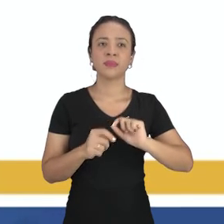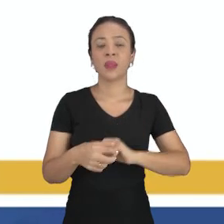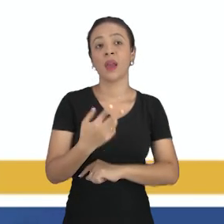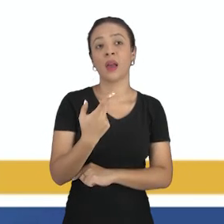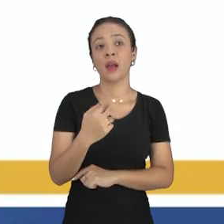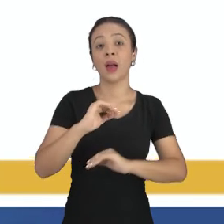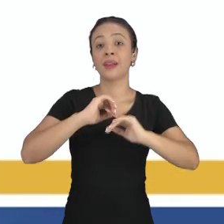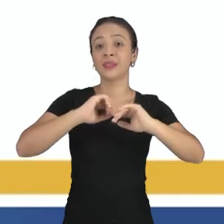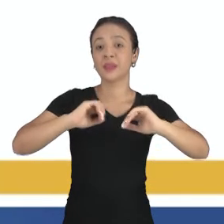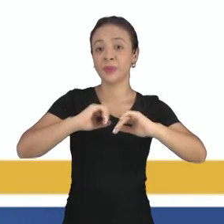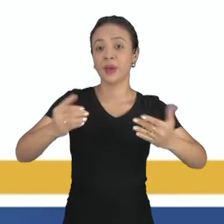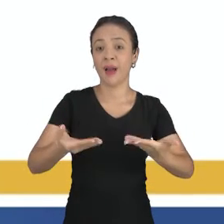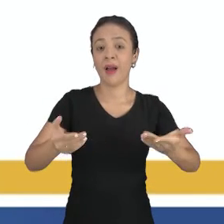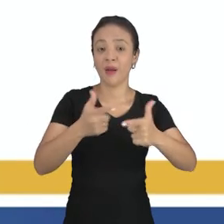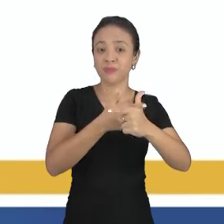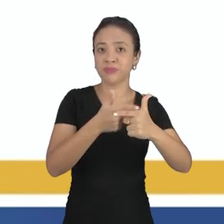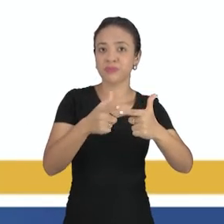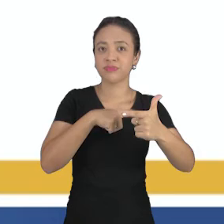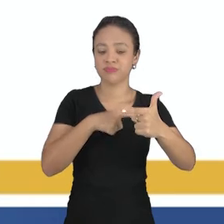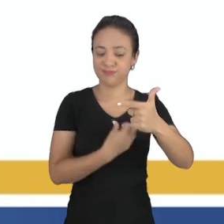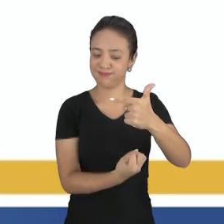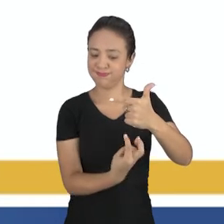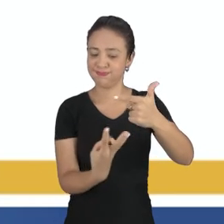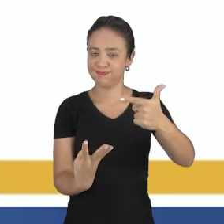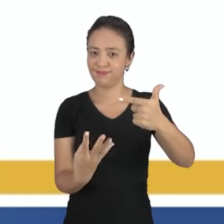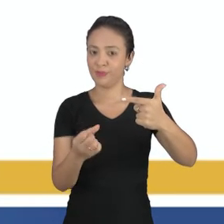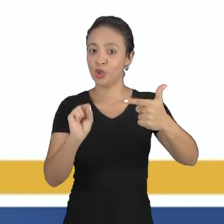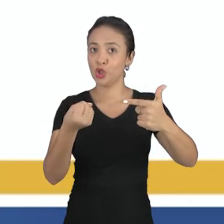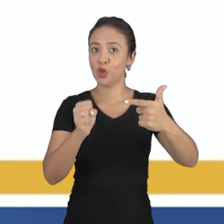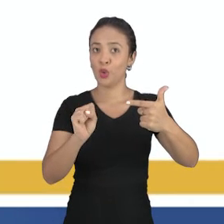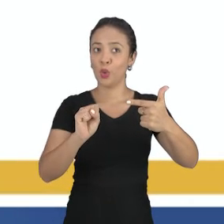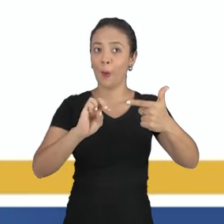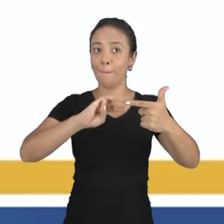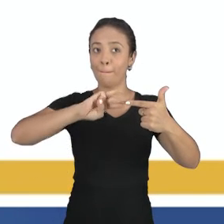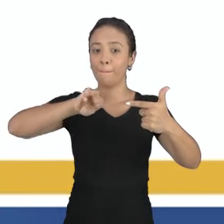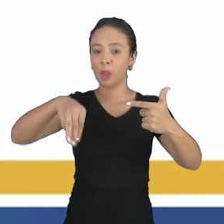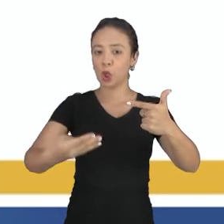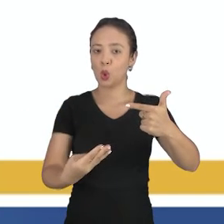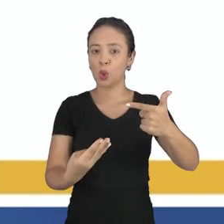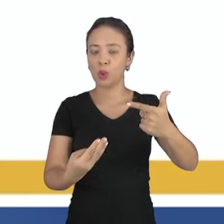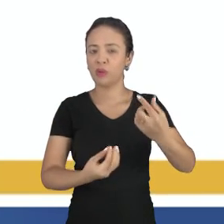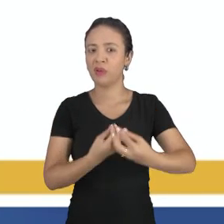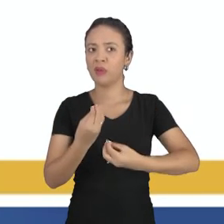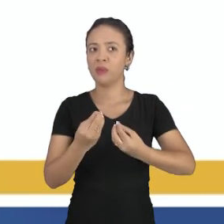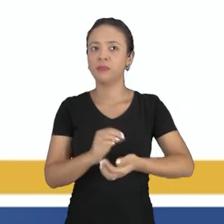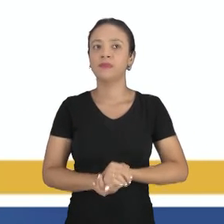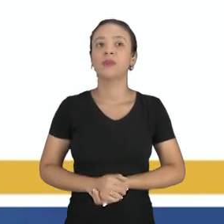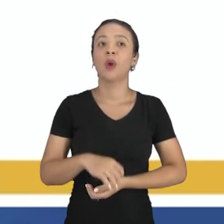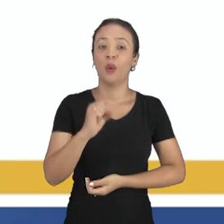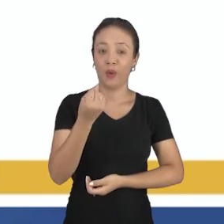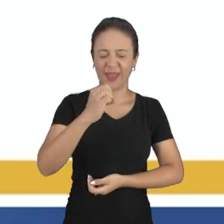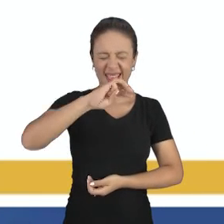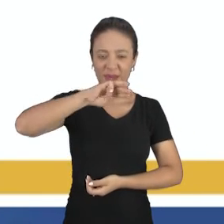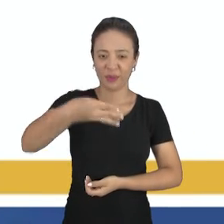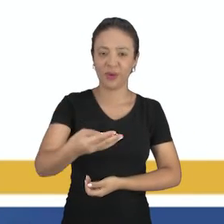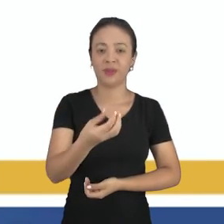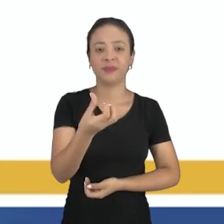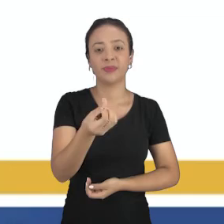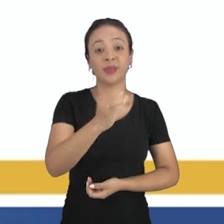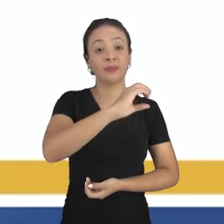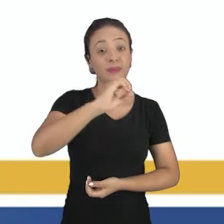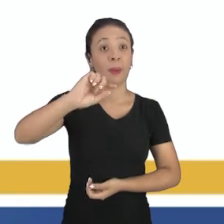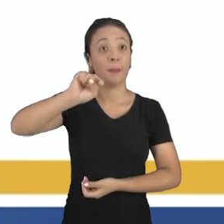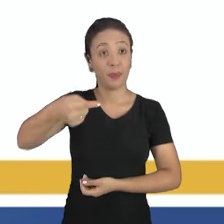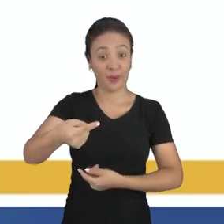e separando a razão que tá embaixo de 8 milhões e vai ficar 8 milhões de 600 mil